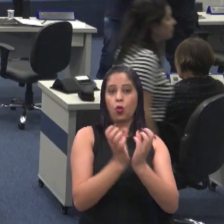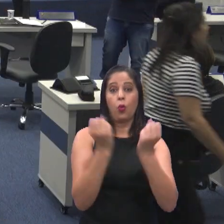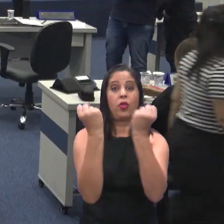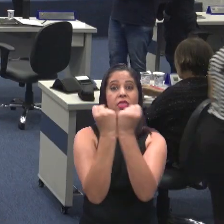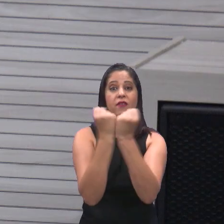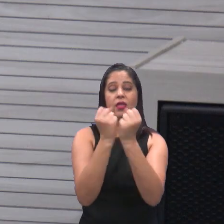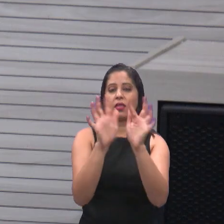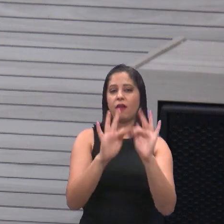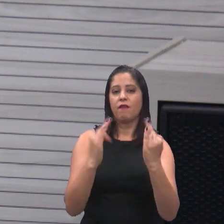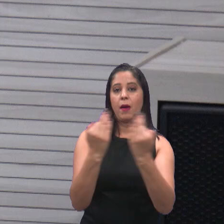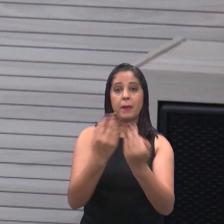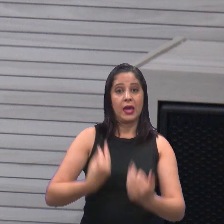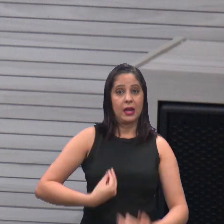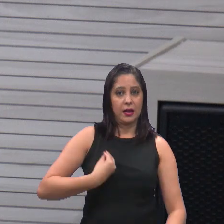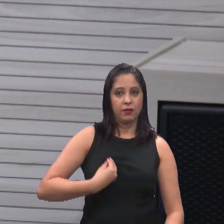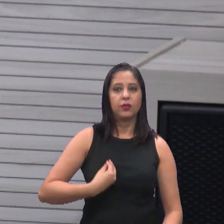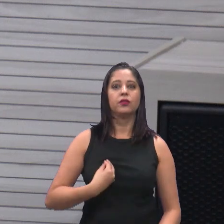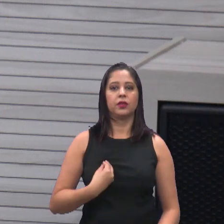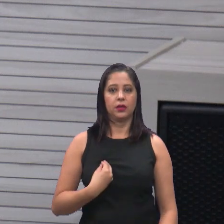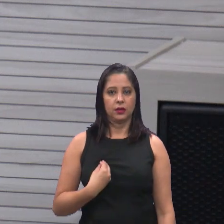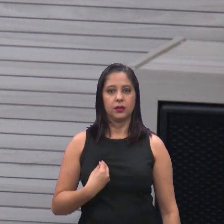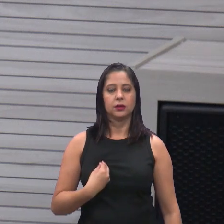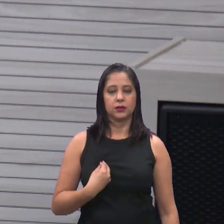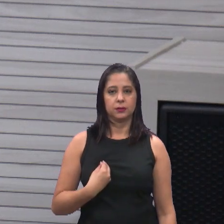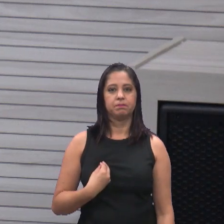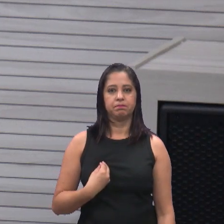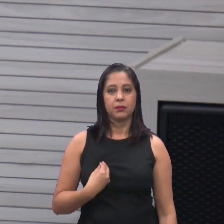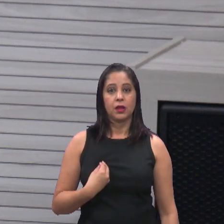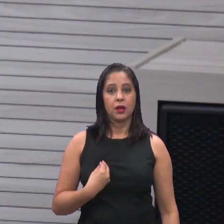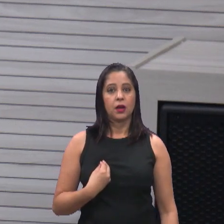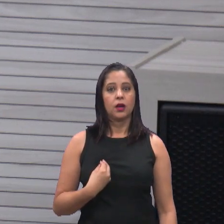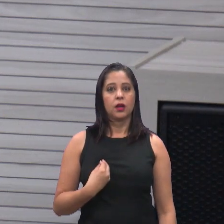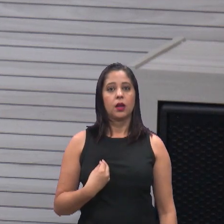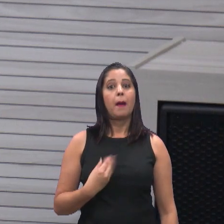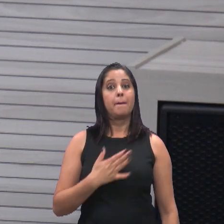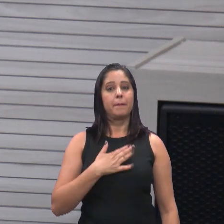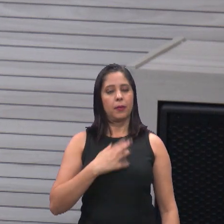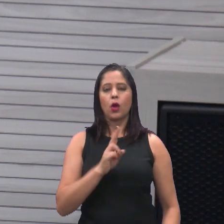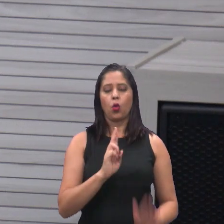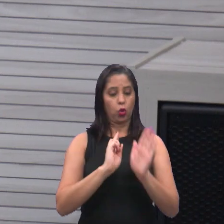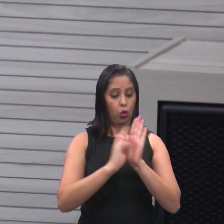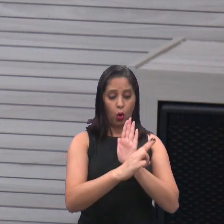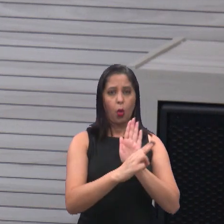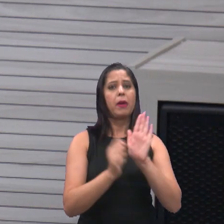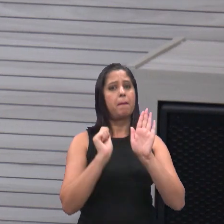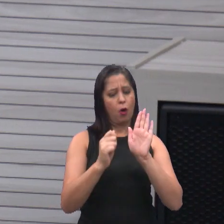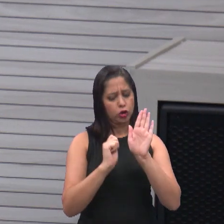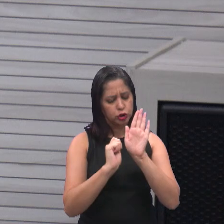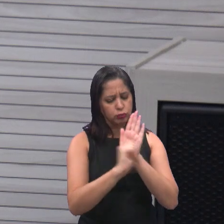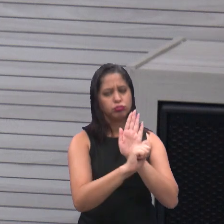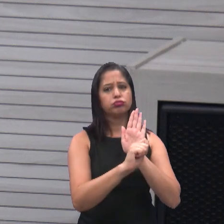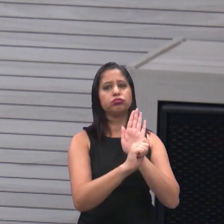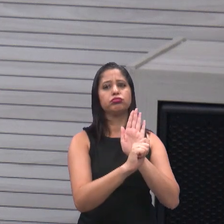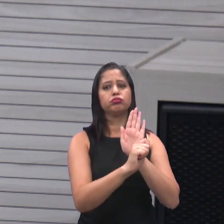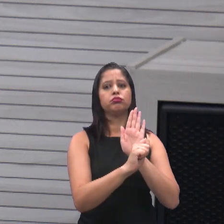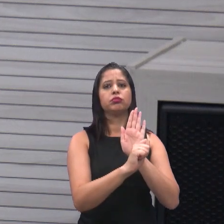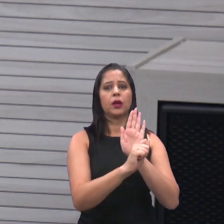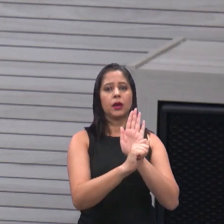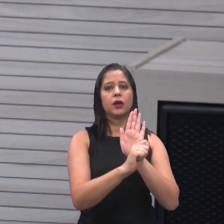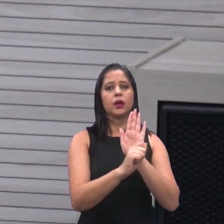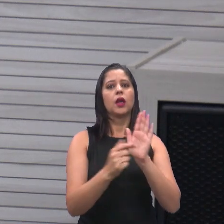Vida, dos princípios dos quais nós defendemos, e coloco também o meu nome à disposição dessa frente. Iremos